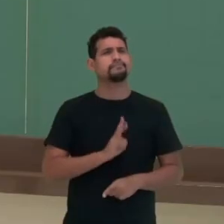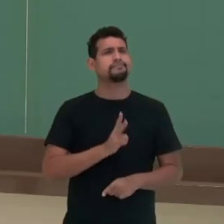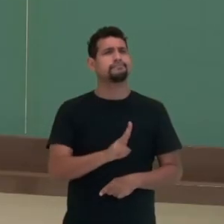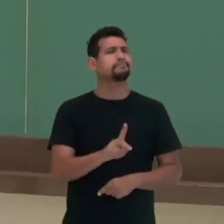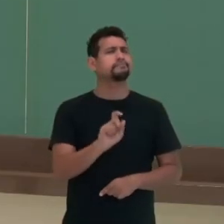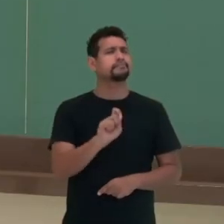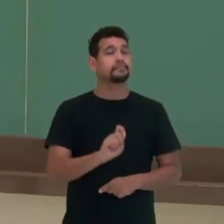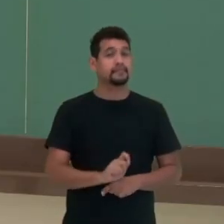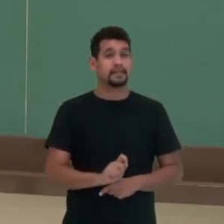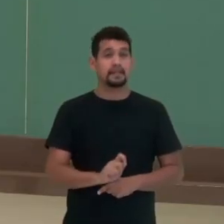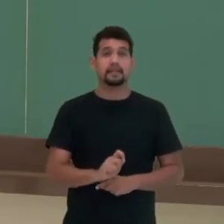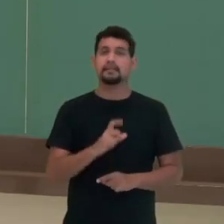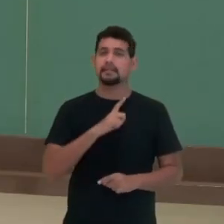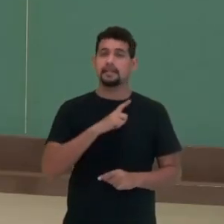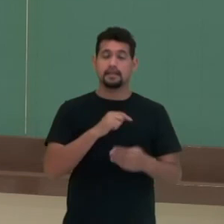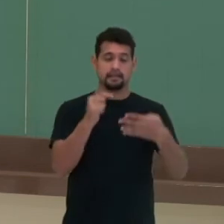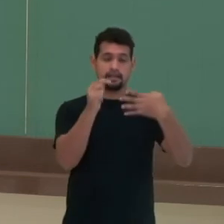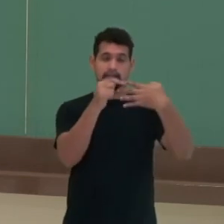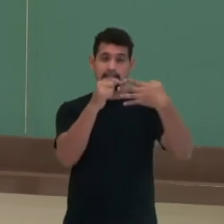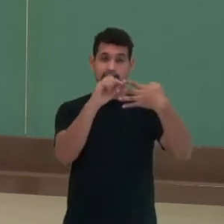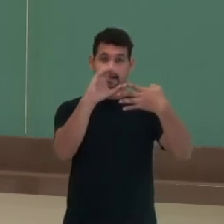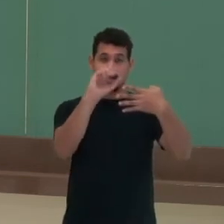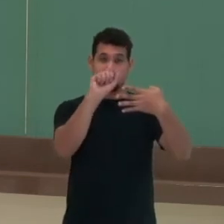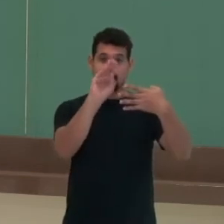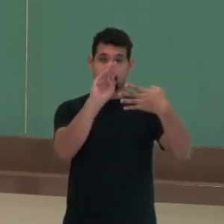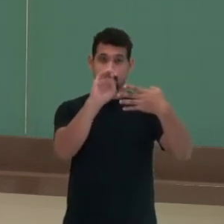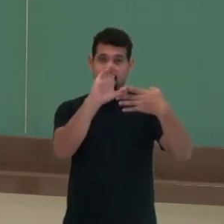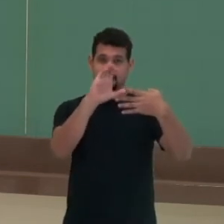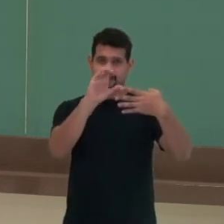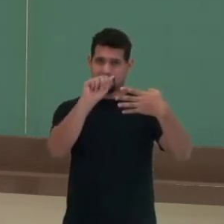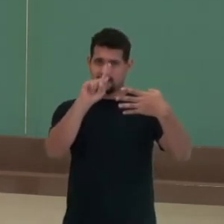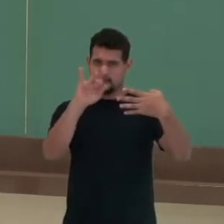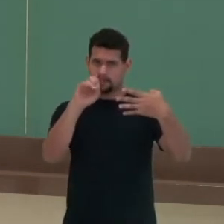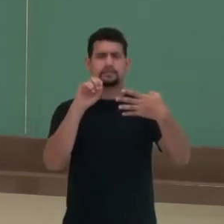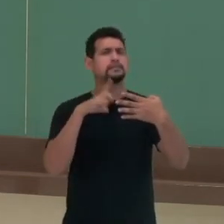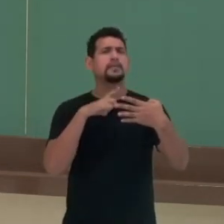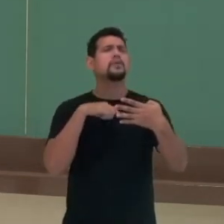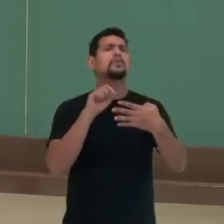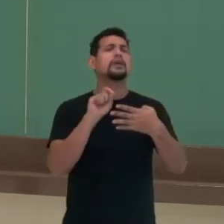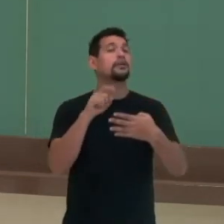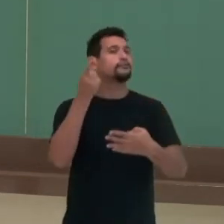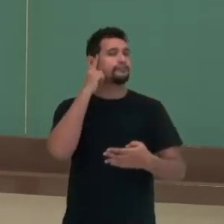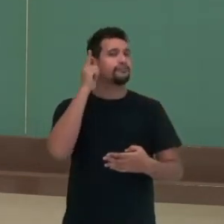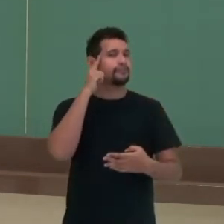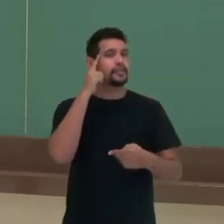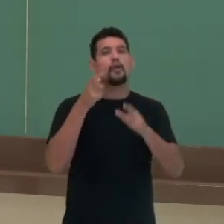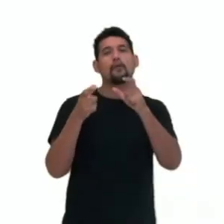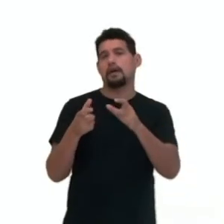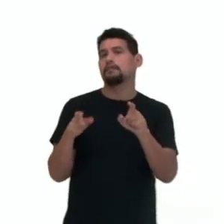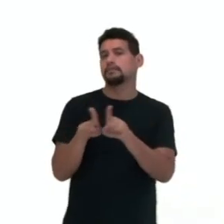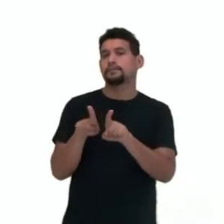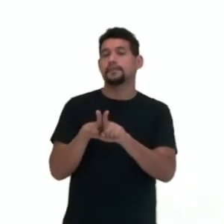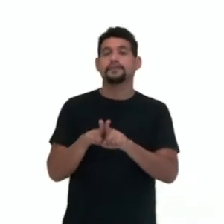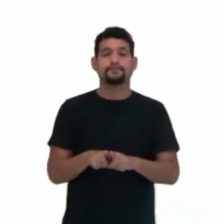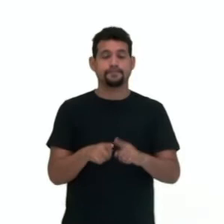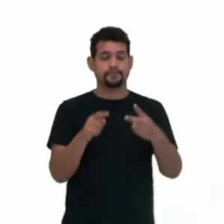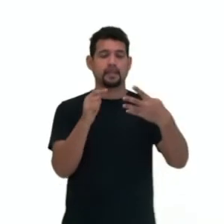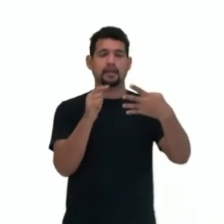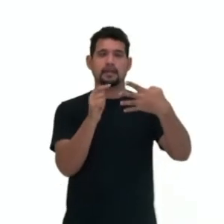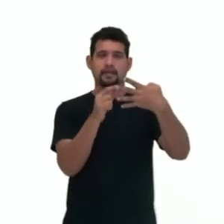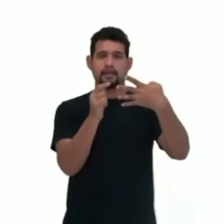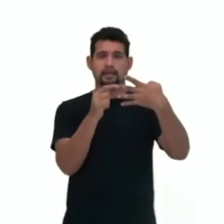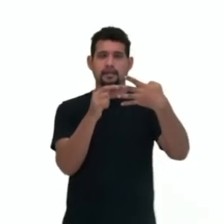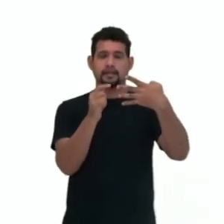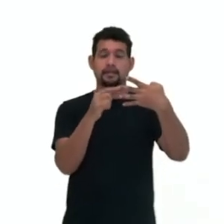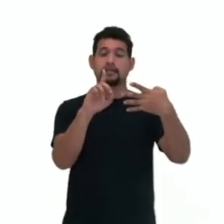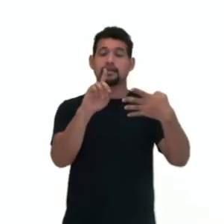quê? O cabeçalho. E o que eu coloco no cabeçalho? O local e a data. O destinatário,